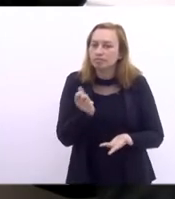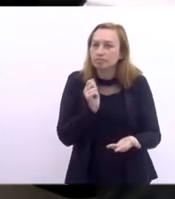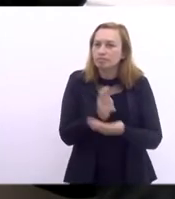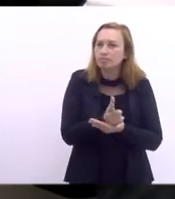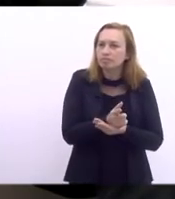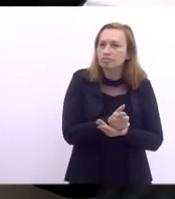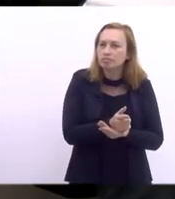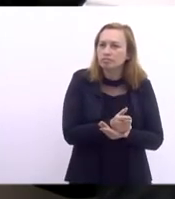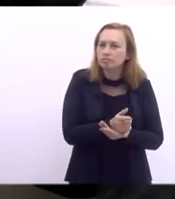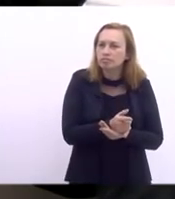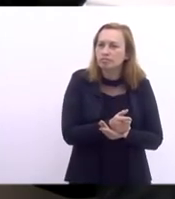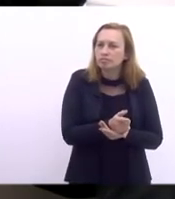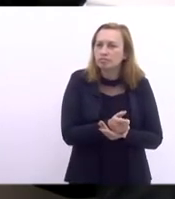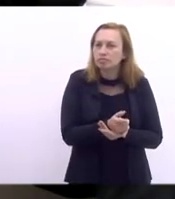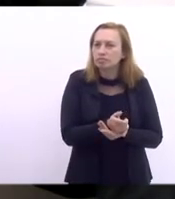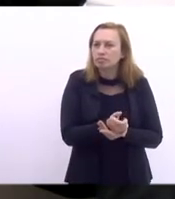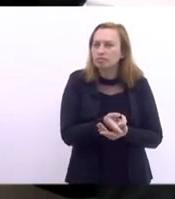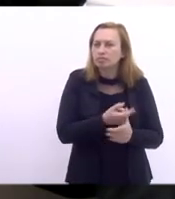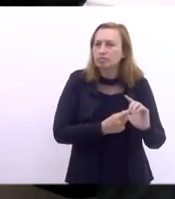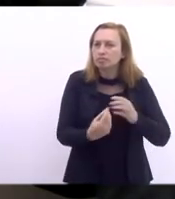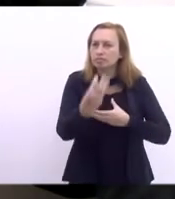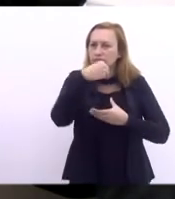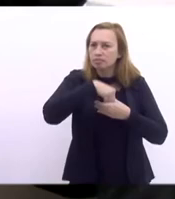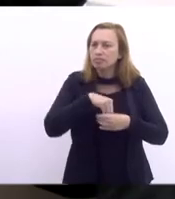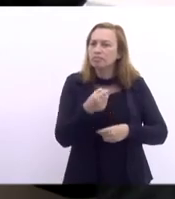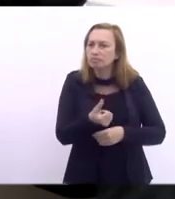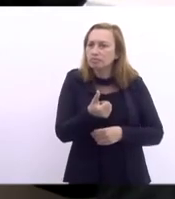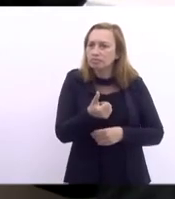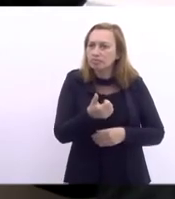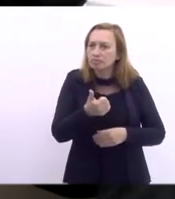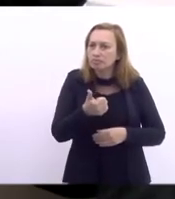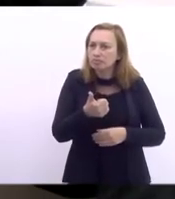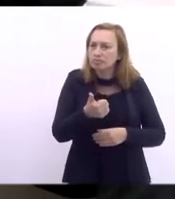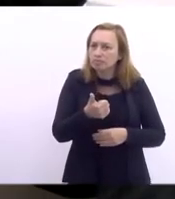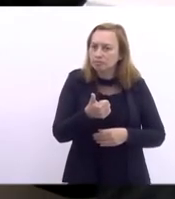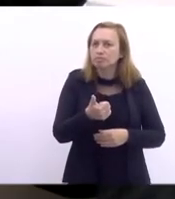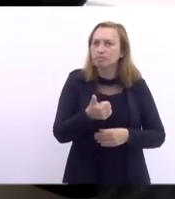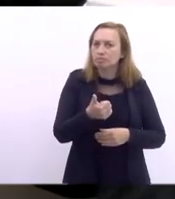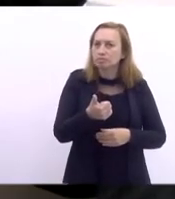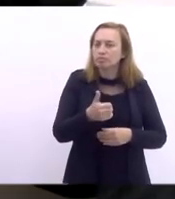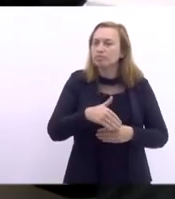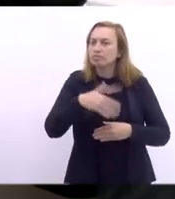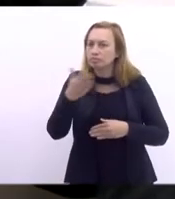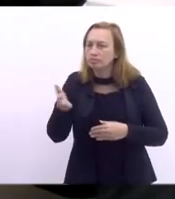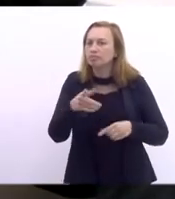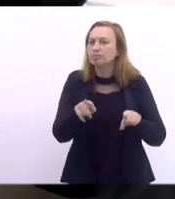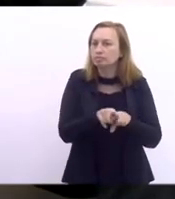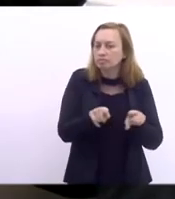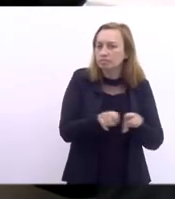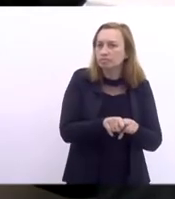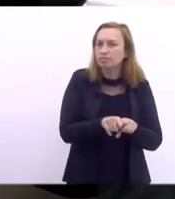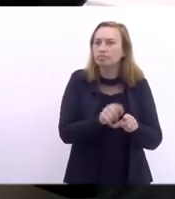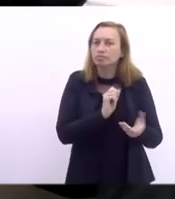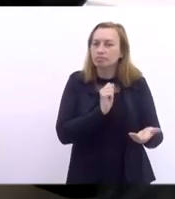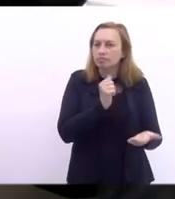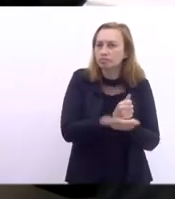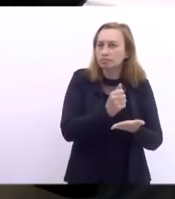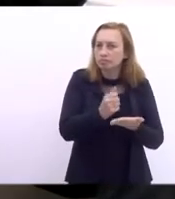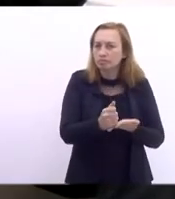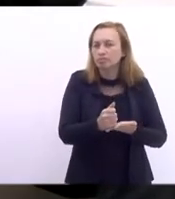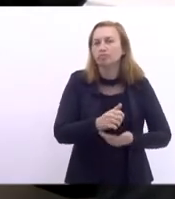pagou a dívida externa um pouco da dívida externa ele pagou muito da dívida interna também com aquele dia curte foram contratados